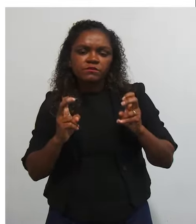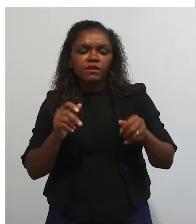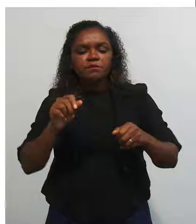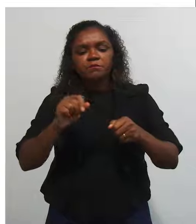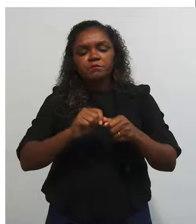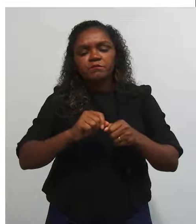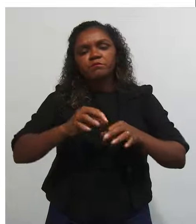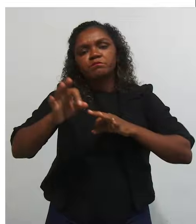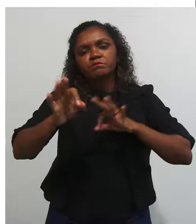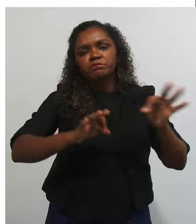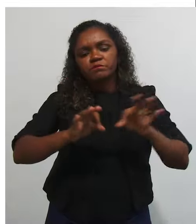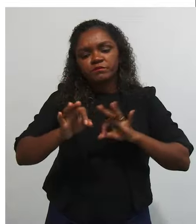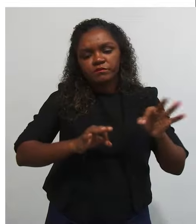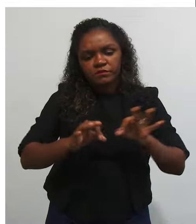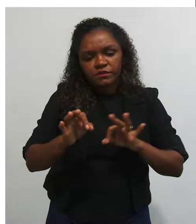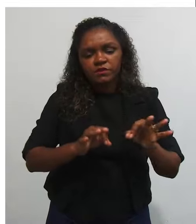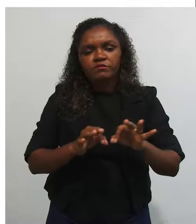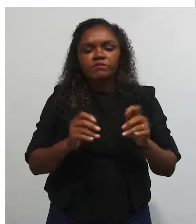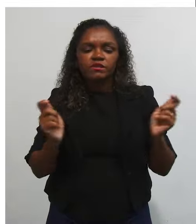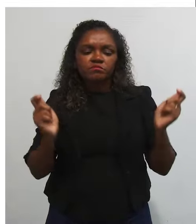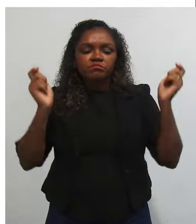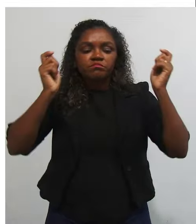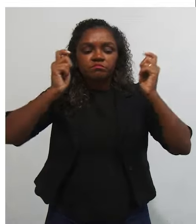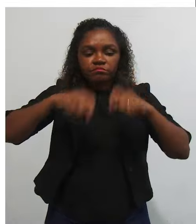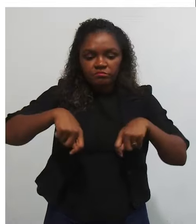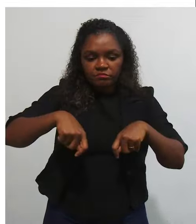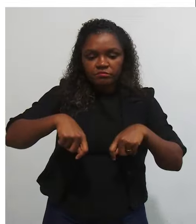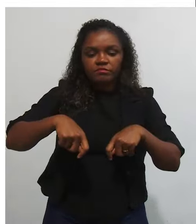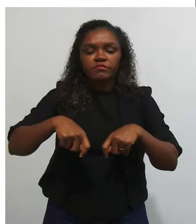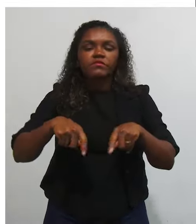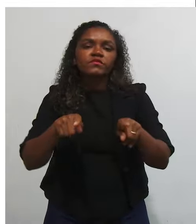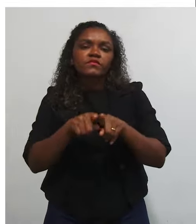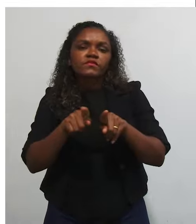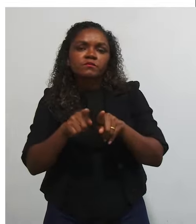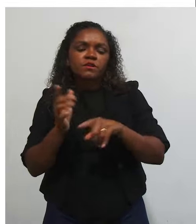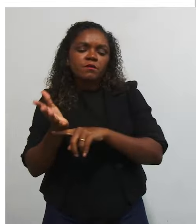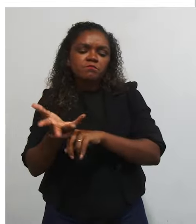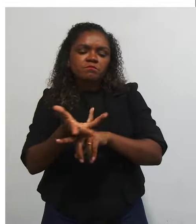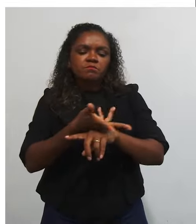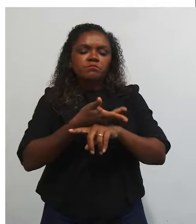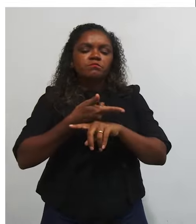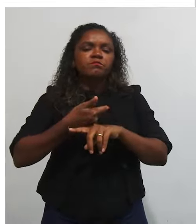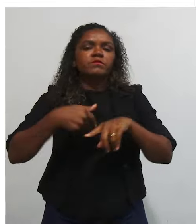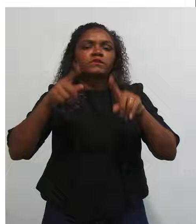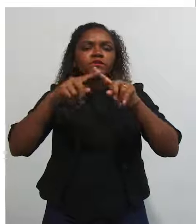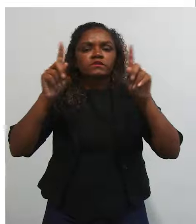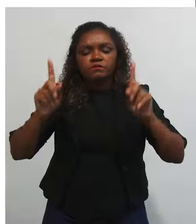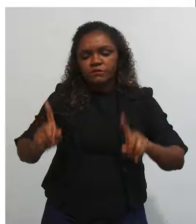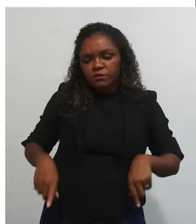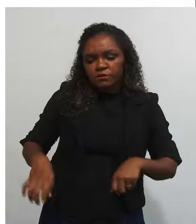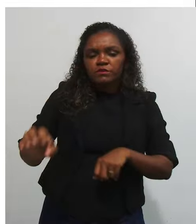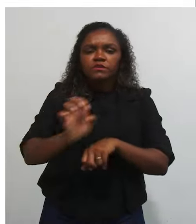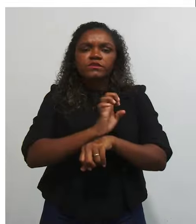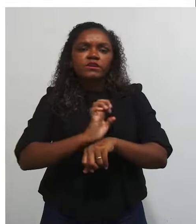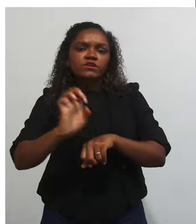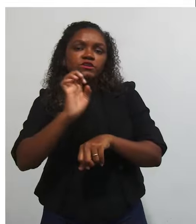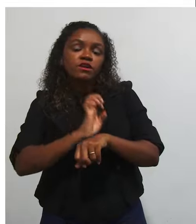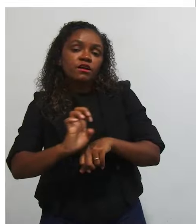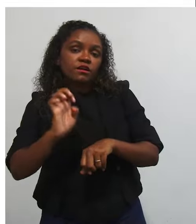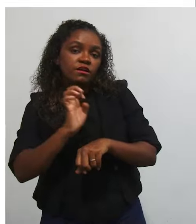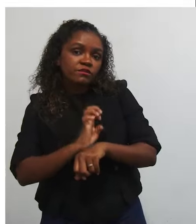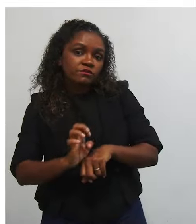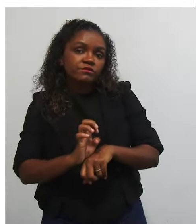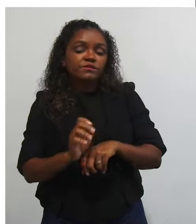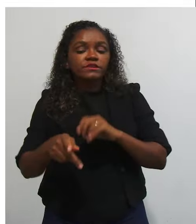atividade. Então, a ação 2952 é capacitar e aperfeiçoar servidores e estagiários de onde?